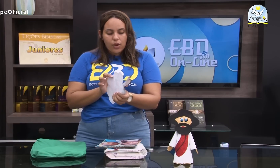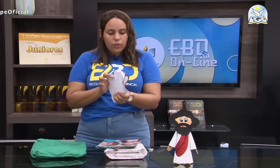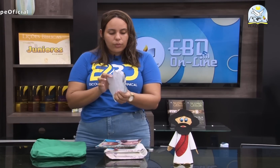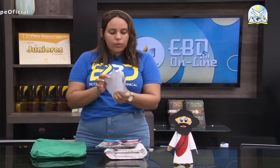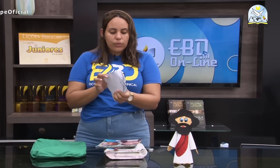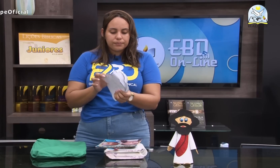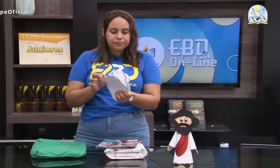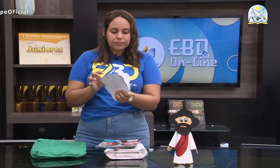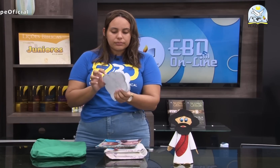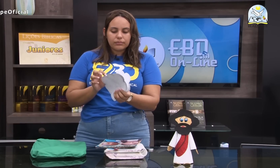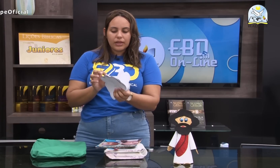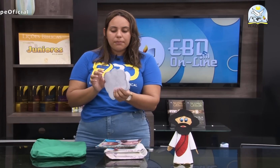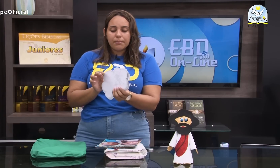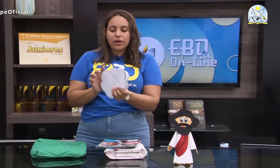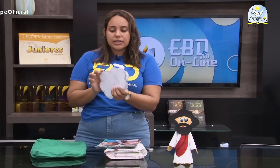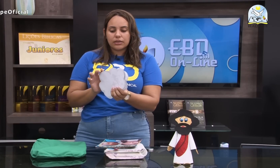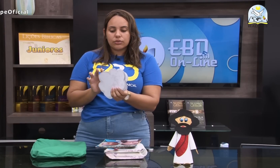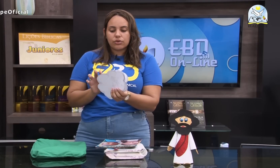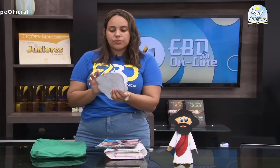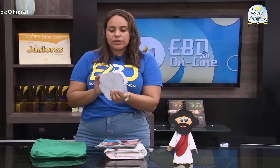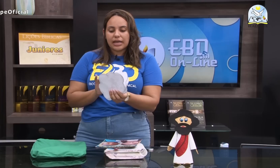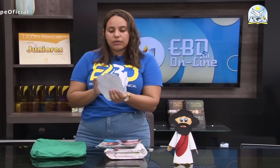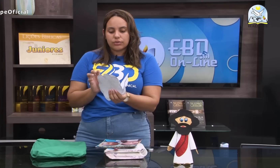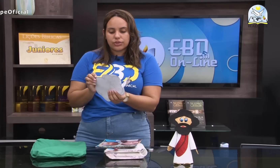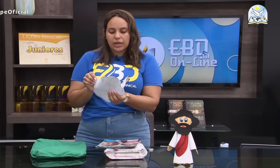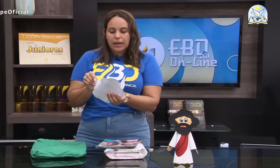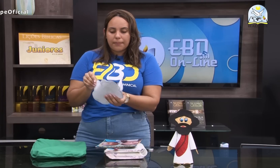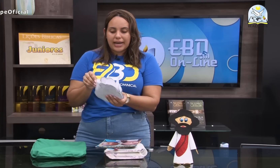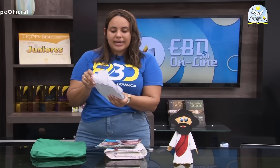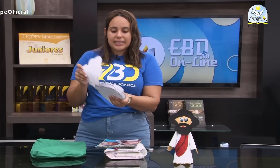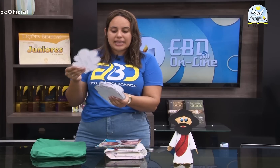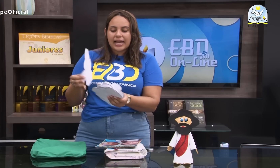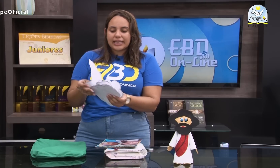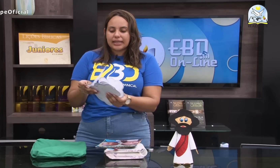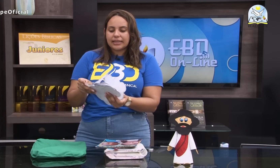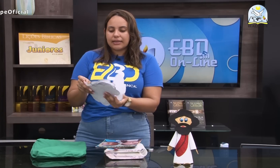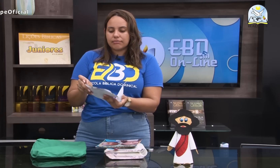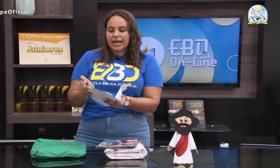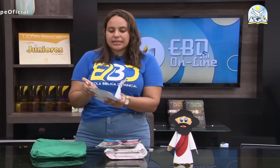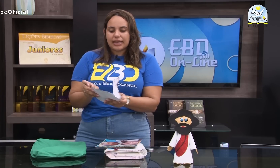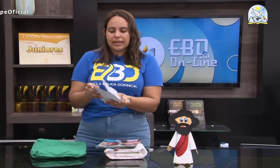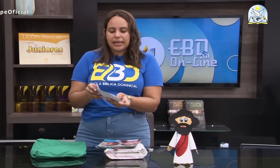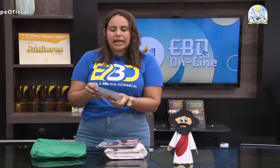ler o memorizando com os meus alunos, para eles saírem